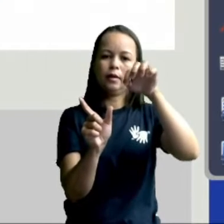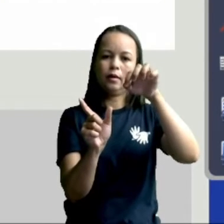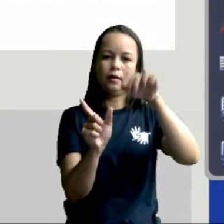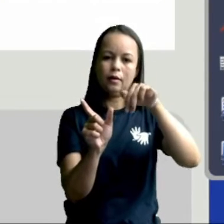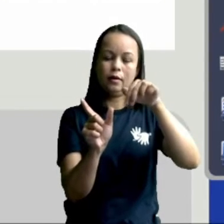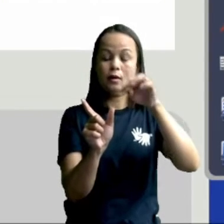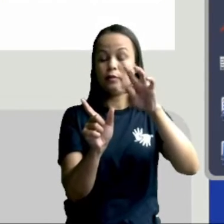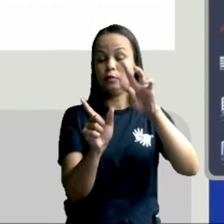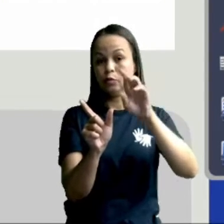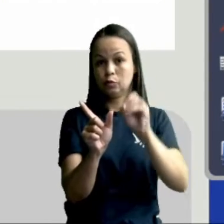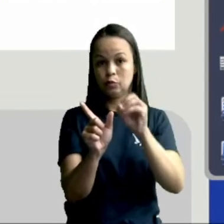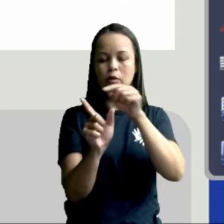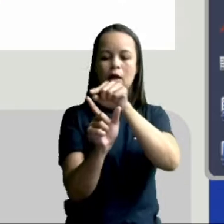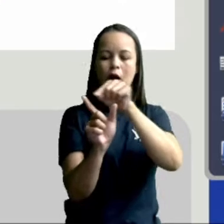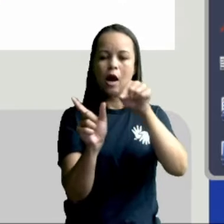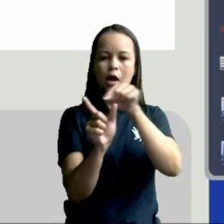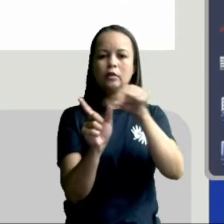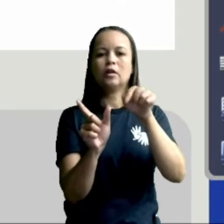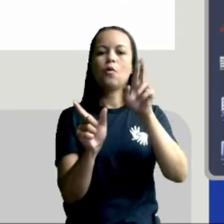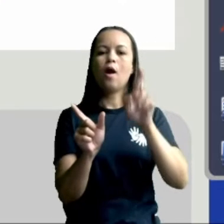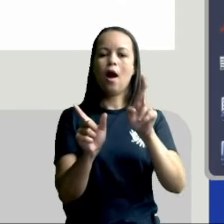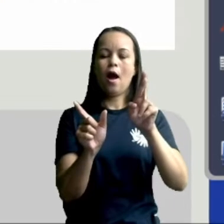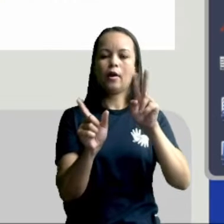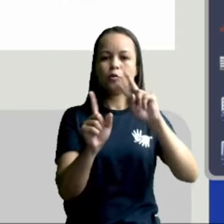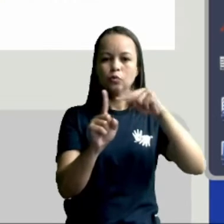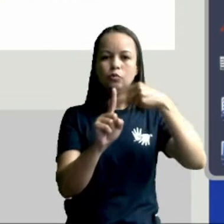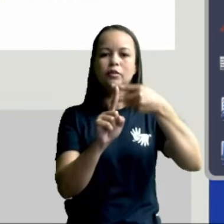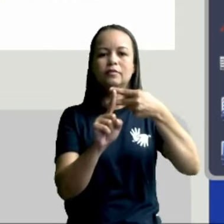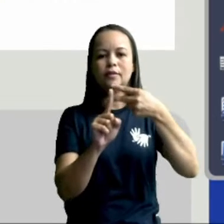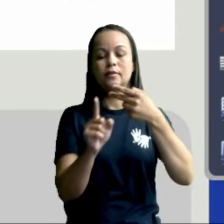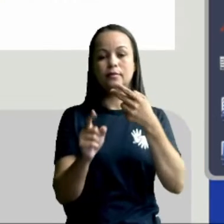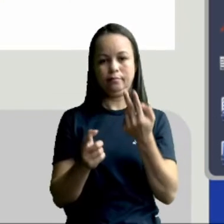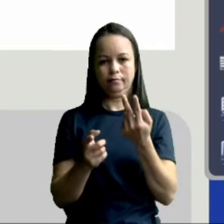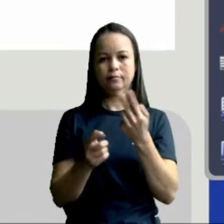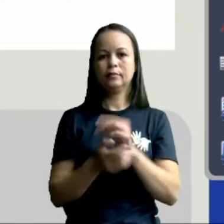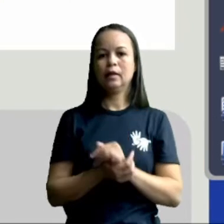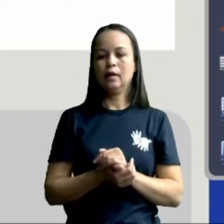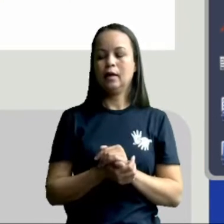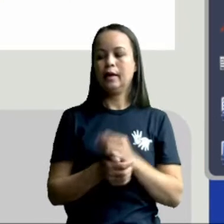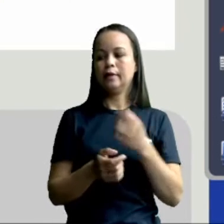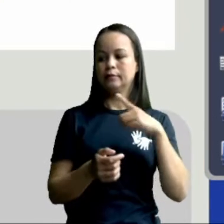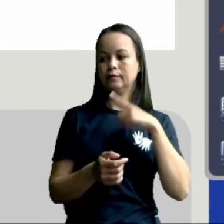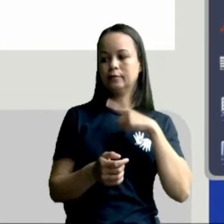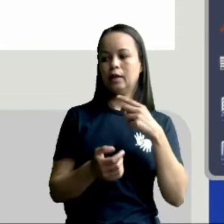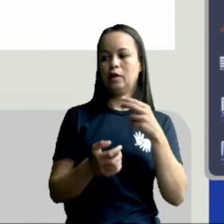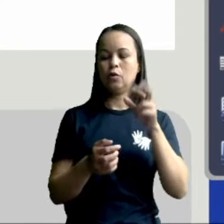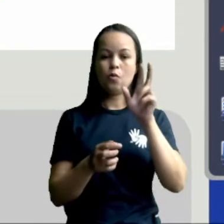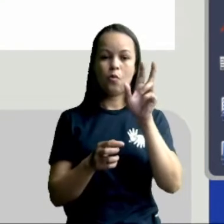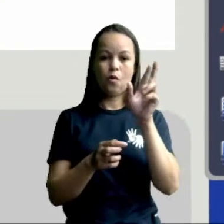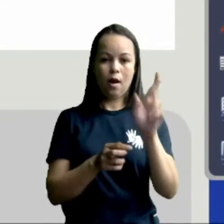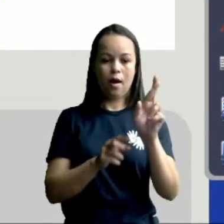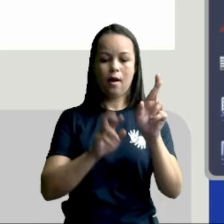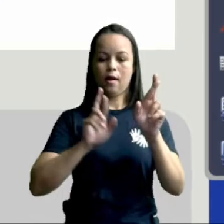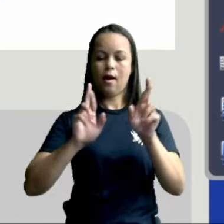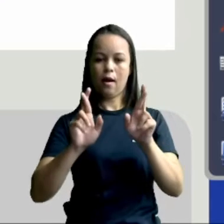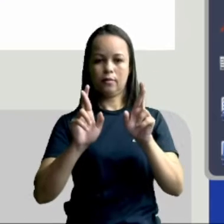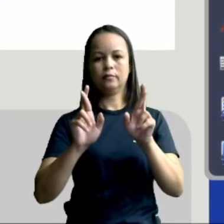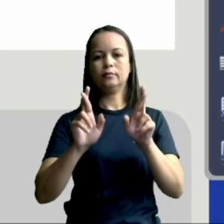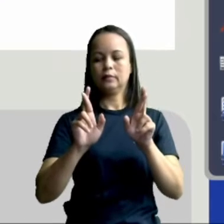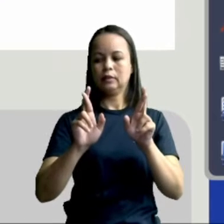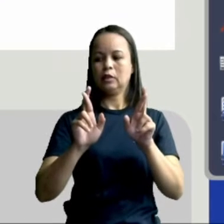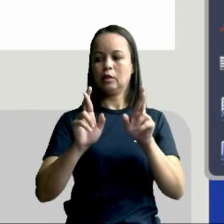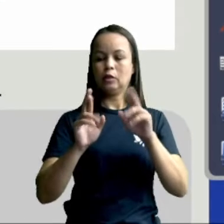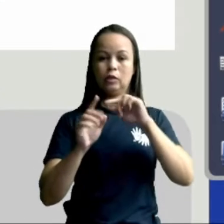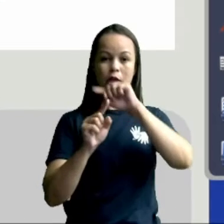diâmetro equivale ao raio 2 vezes, ó, porque a gente tem o raio esse pedaço e aqui também. E o diâmetro